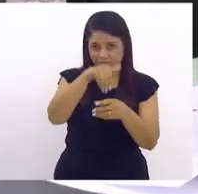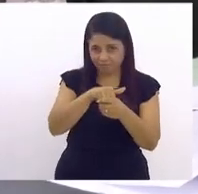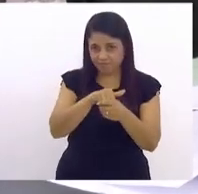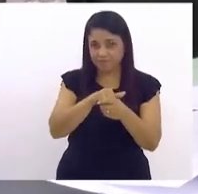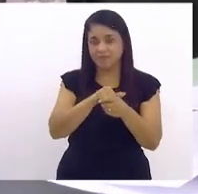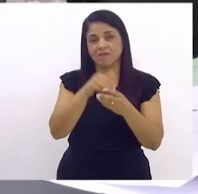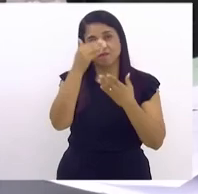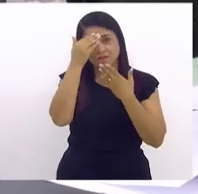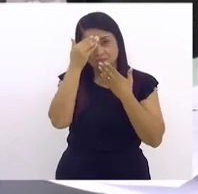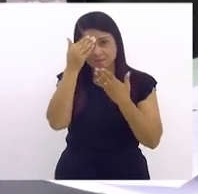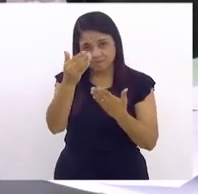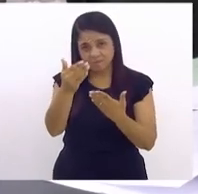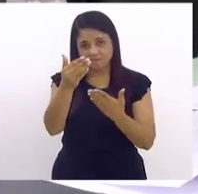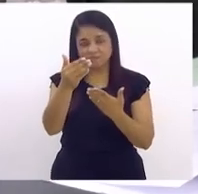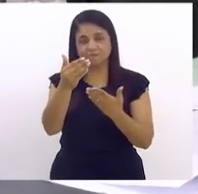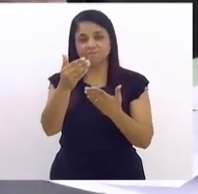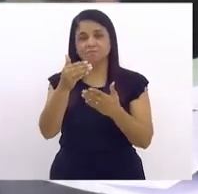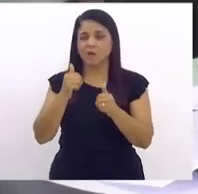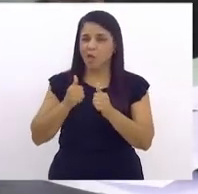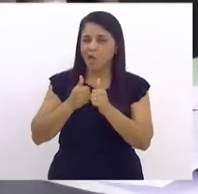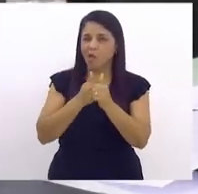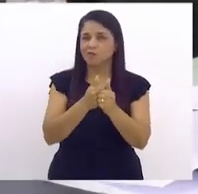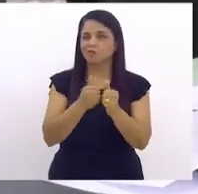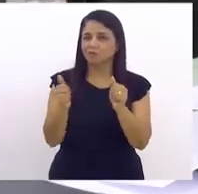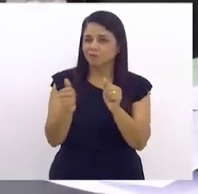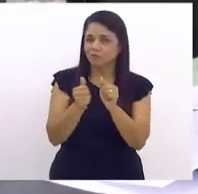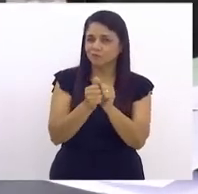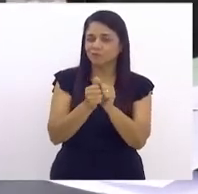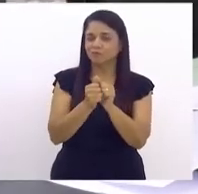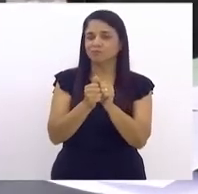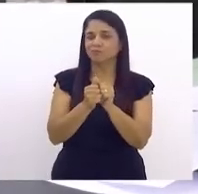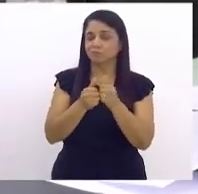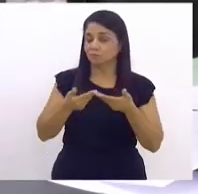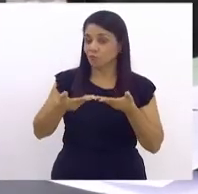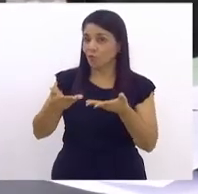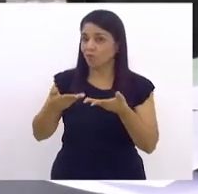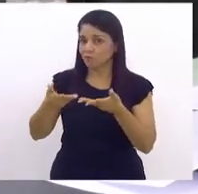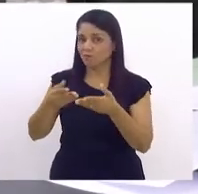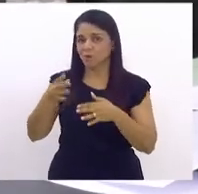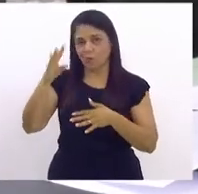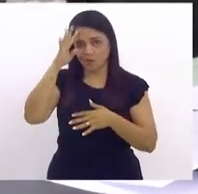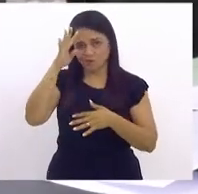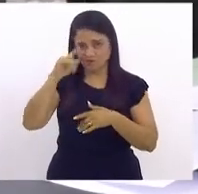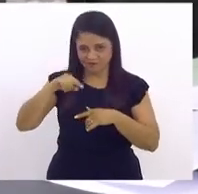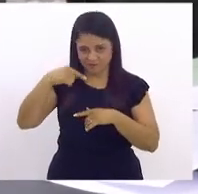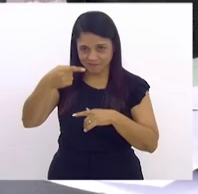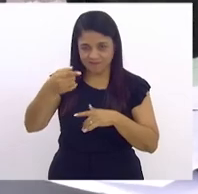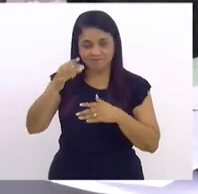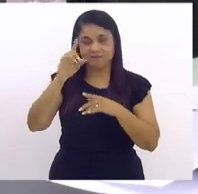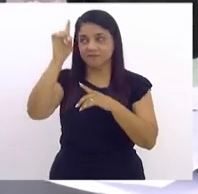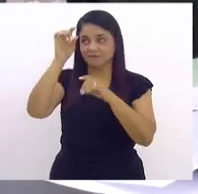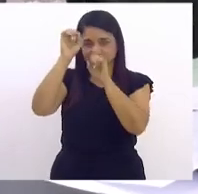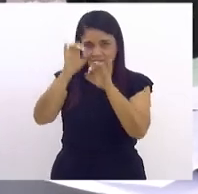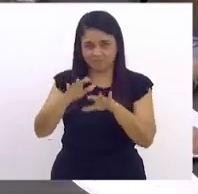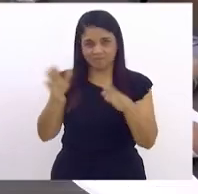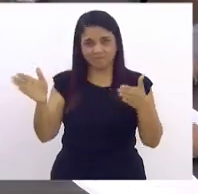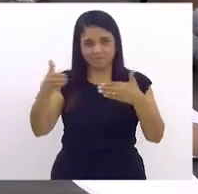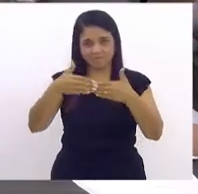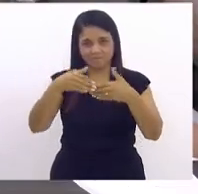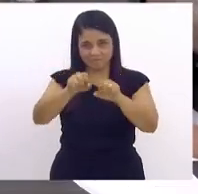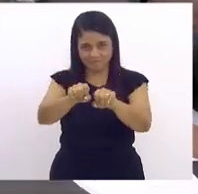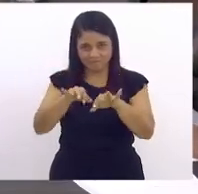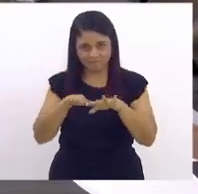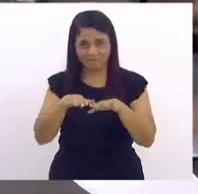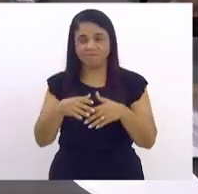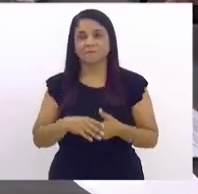Agradecendo a todos aí pela companhia, todos convocados para a próxima quarta. Fiquem com Deus. Está encerrada a sessão.